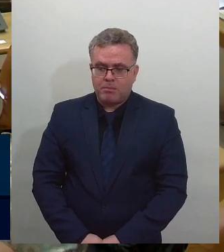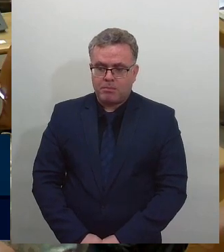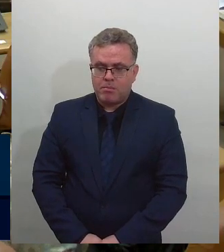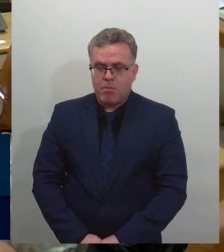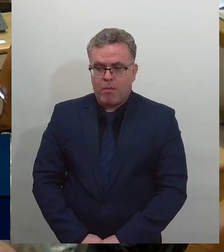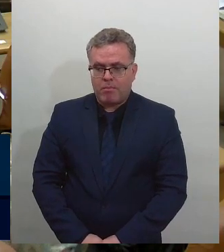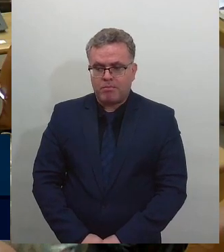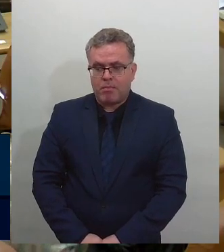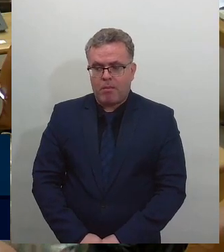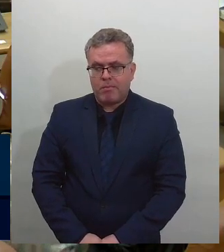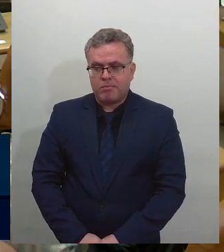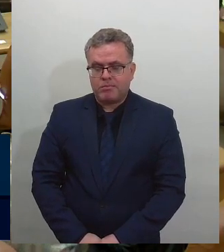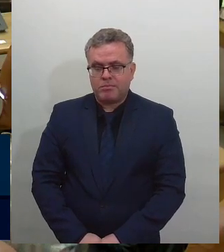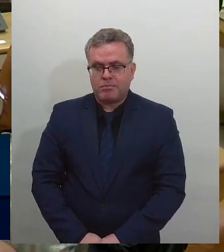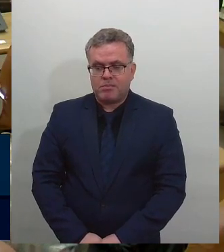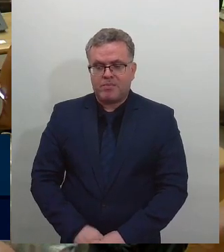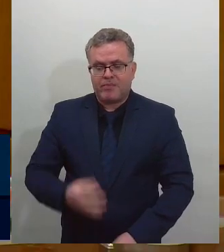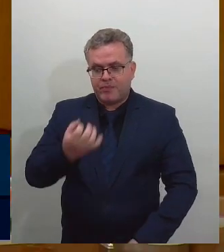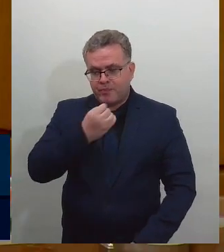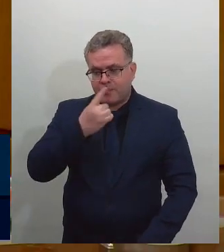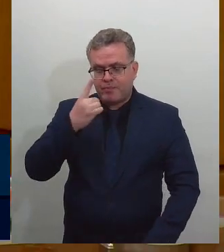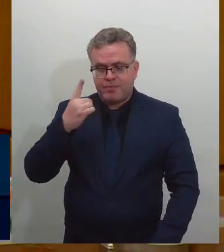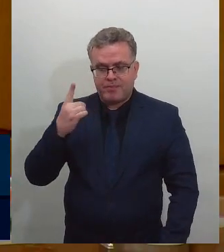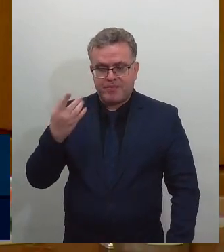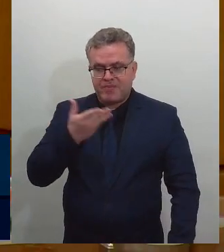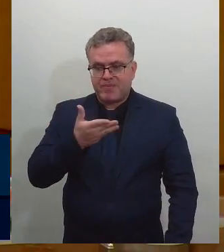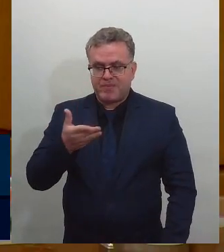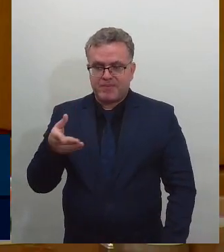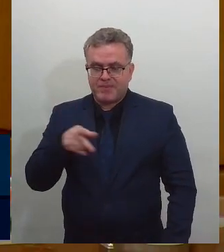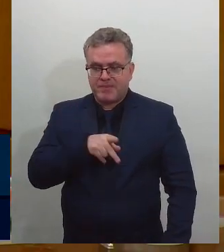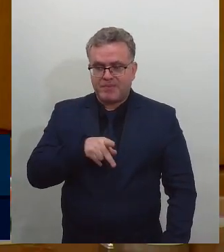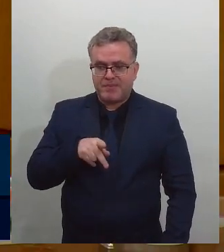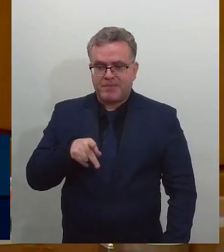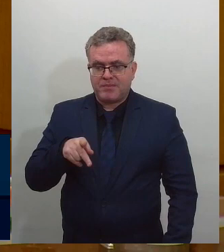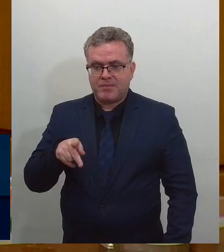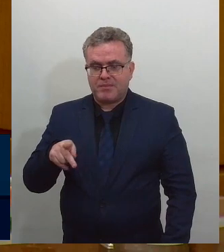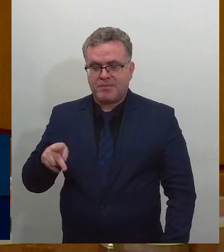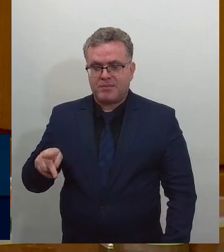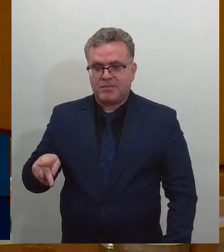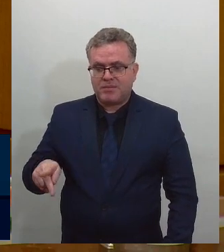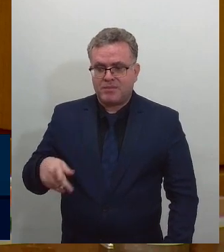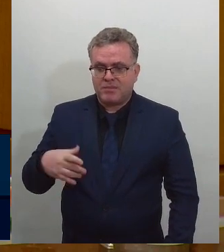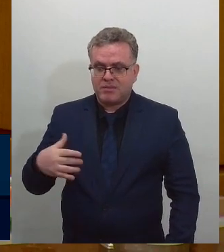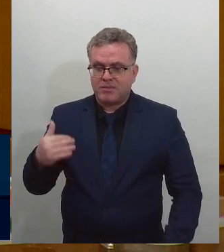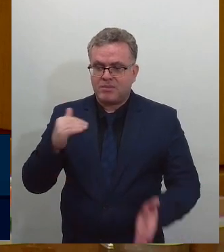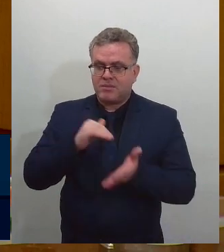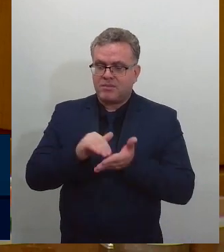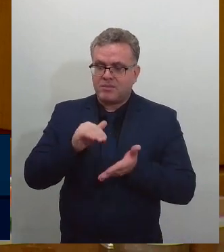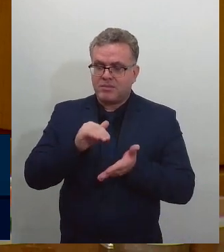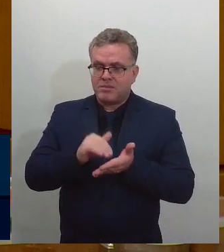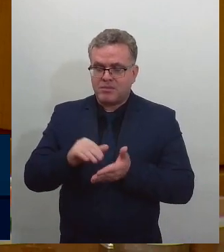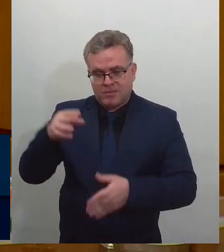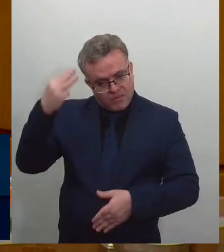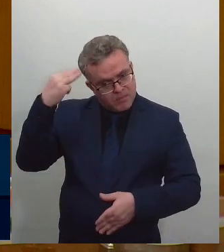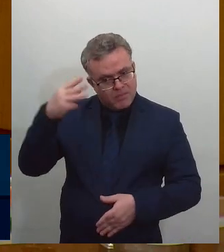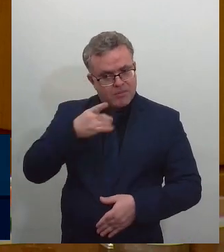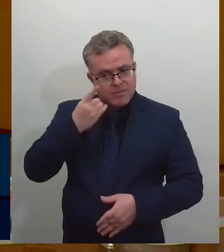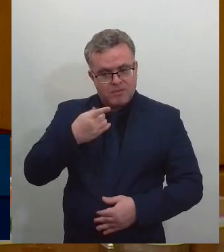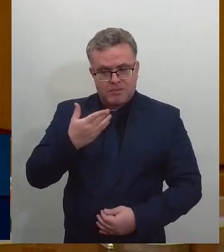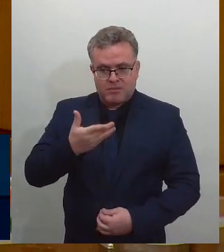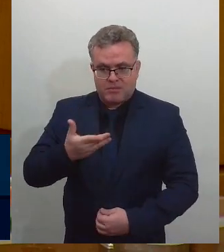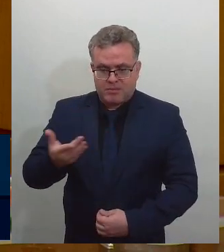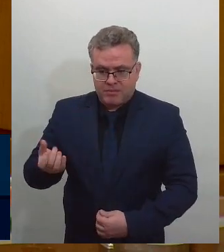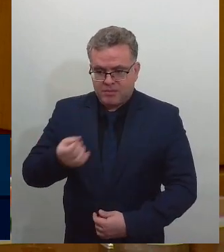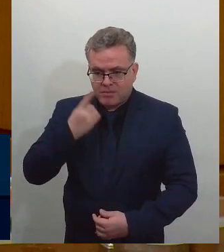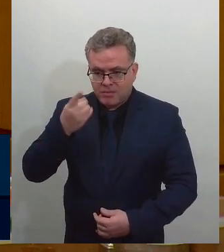Bom dia, senhor presidente, bom dia, secretário Garibaldo Mendonça, bom dia, deputadas,